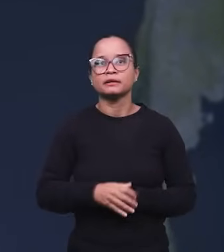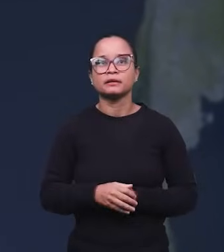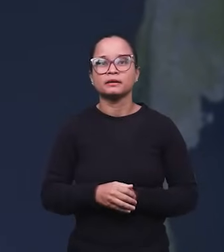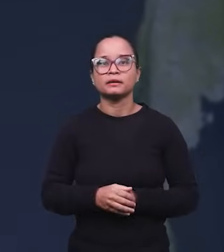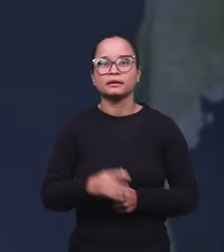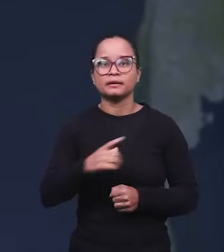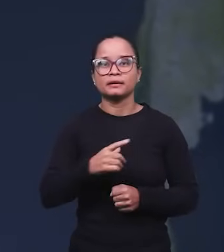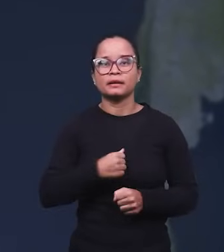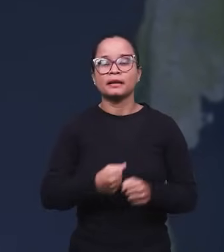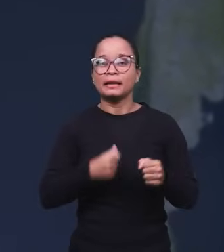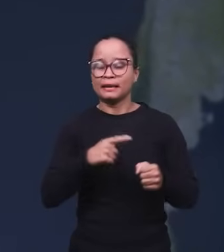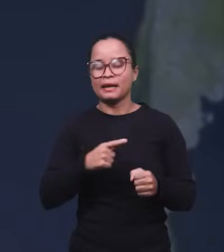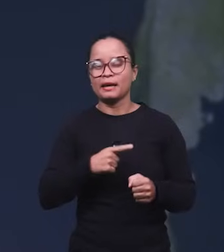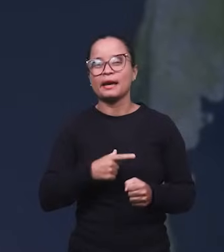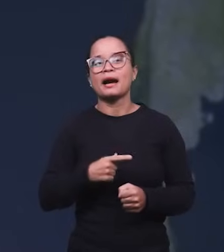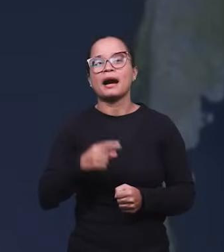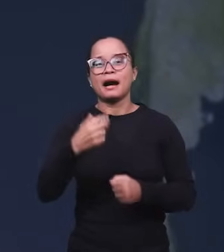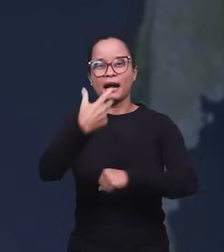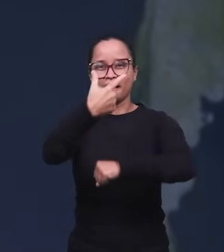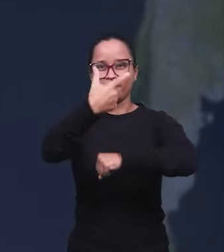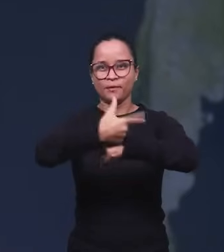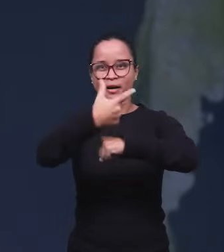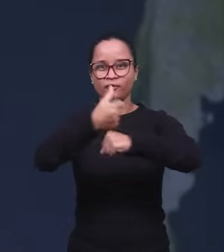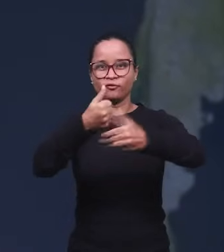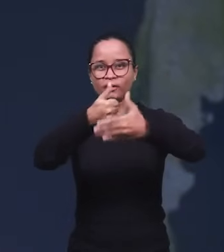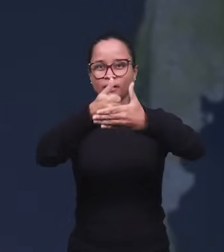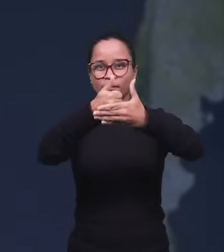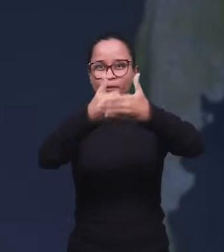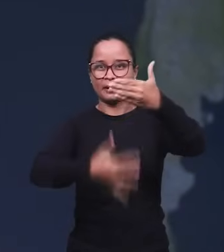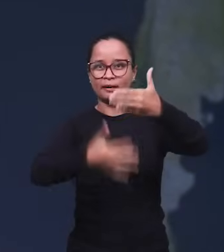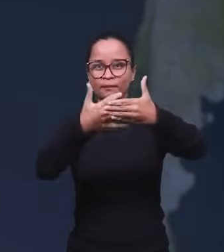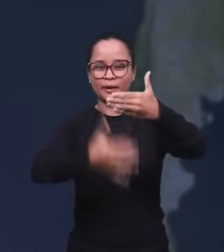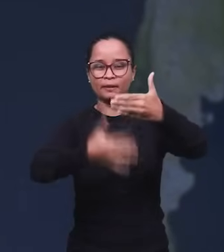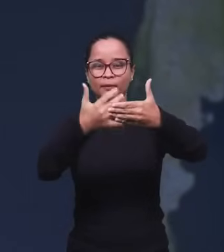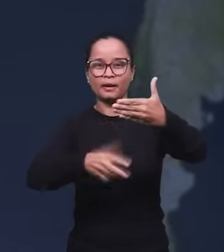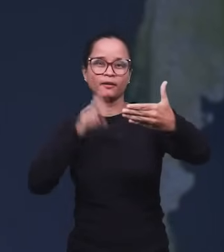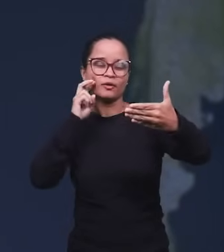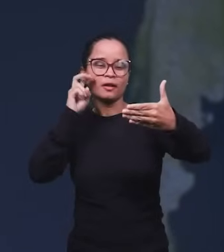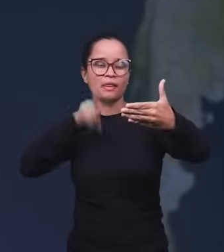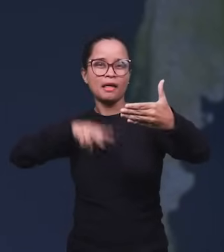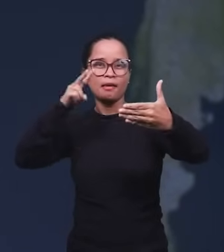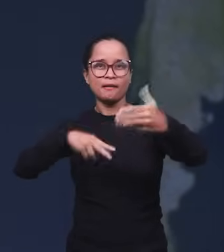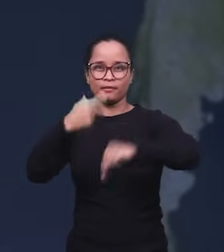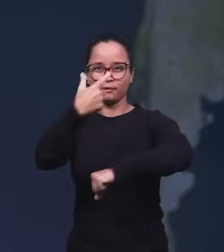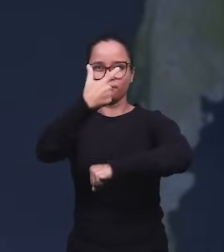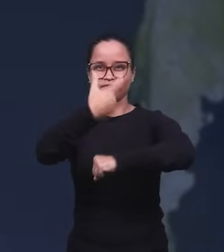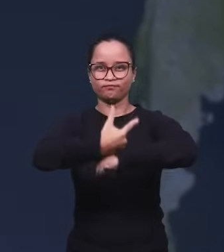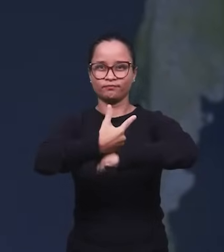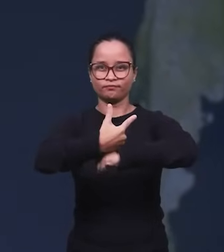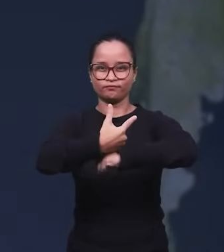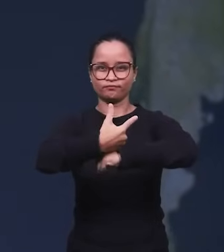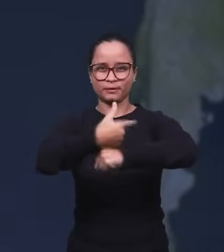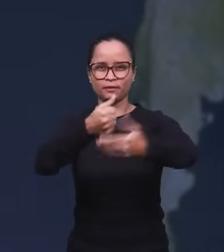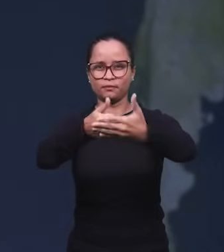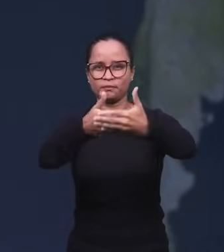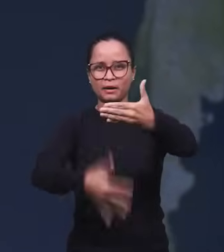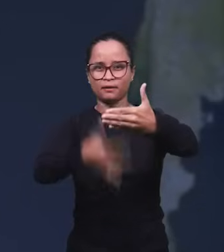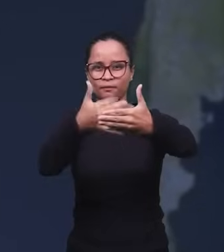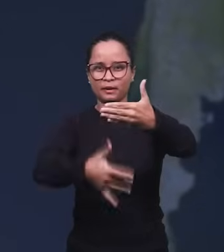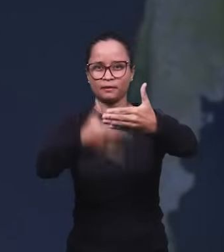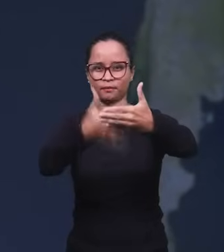uso do teleprompter. O uso do teleprompter para nós, que o teleprompter é aquela forma das pessoas lerem o que está